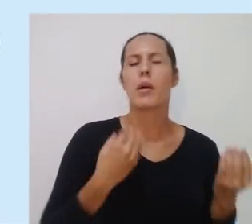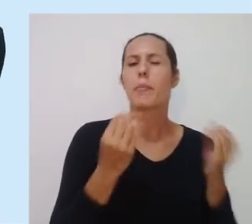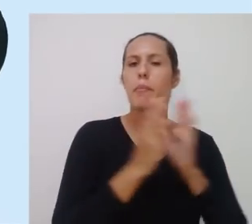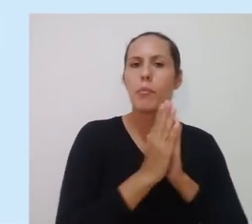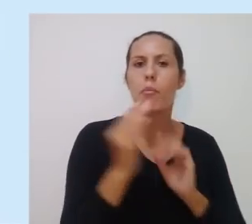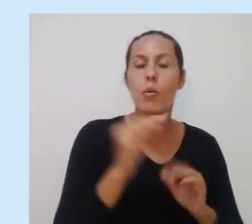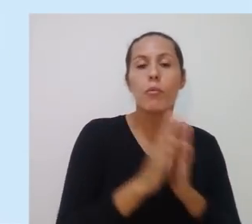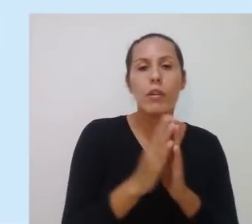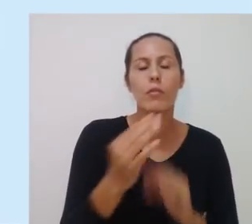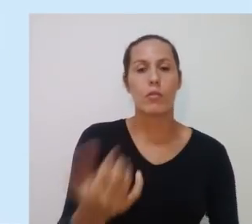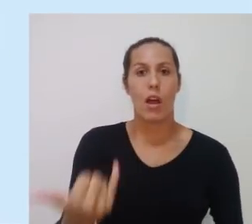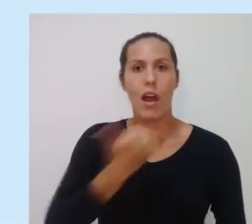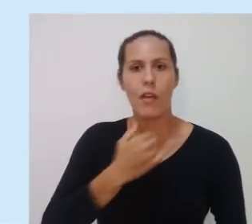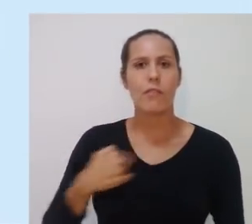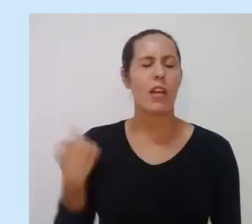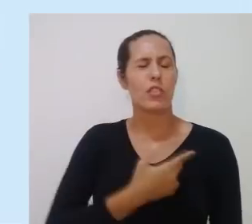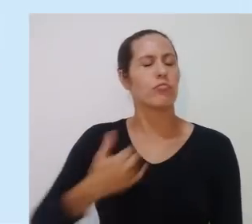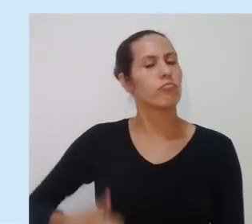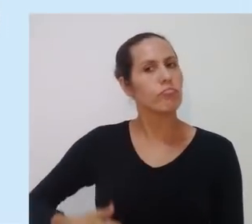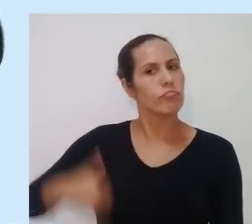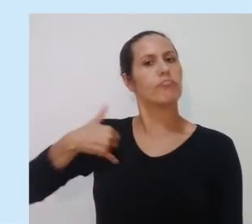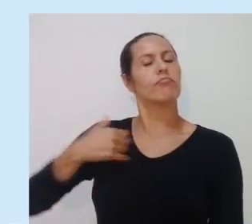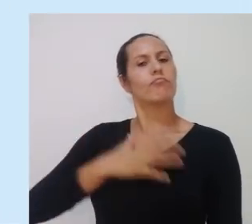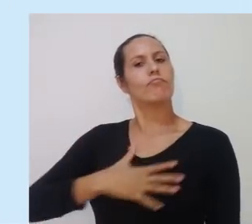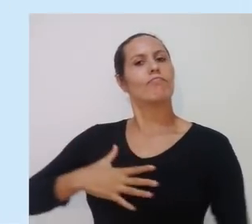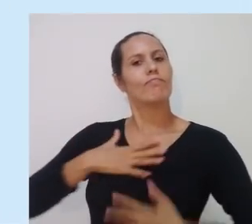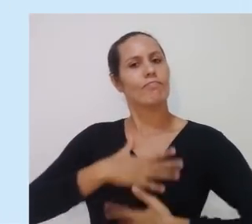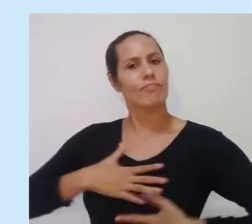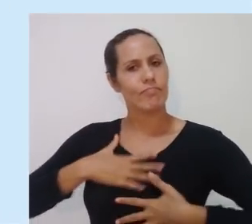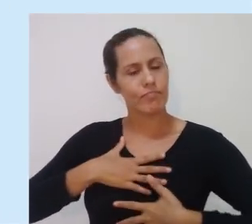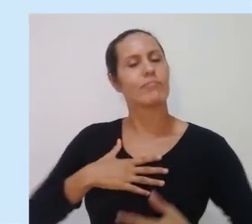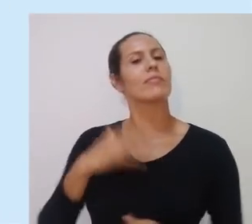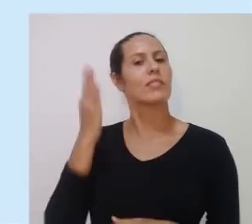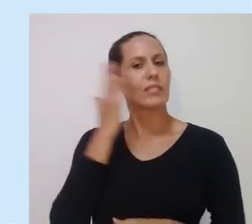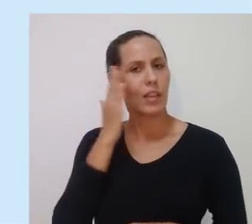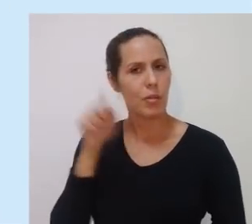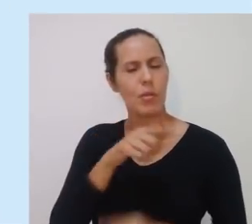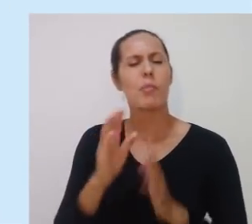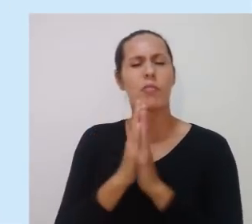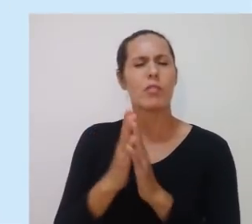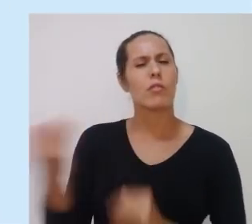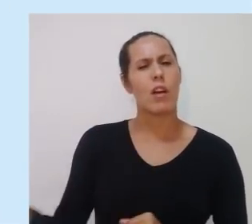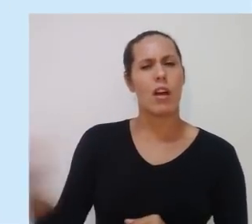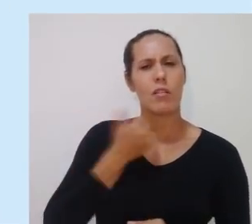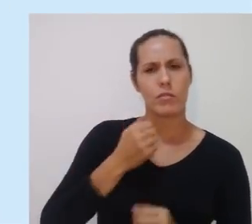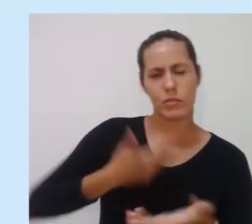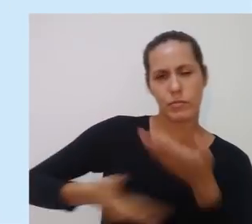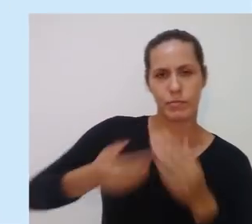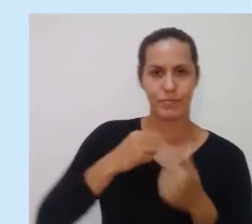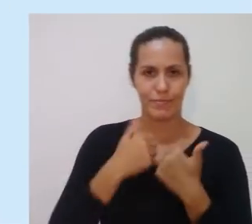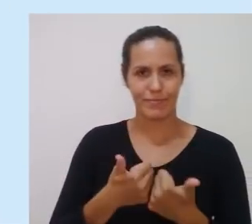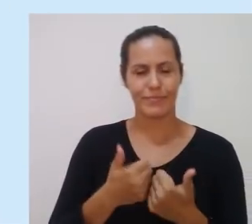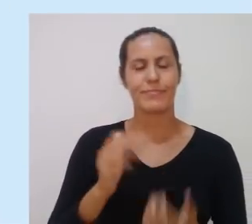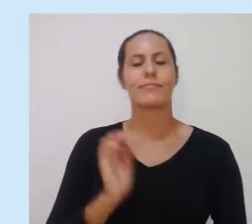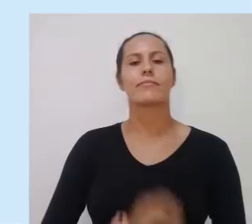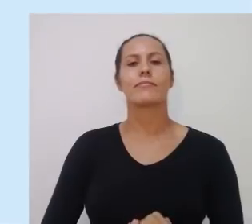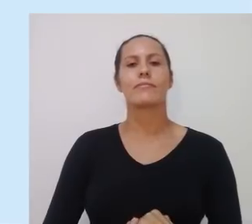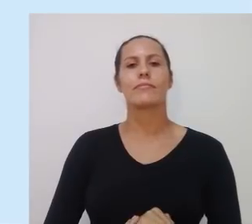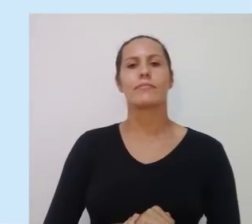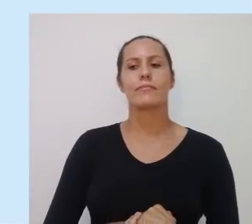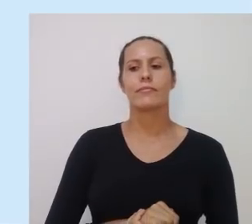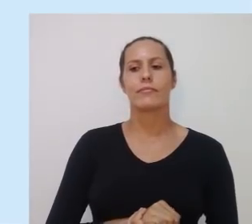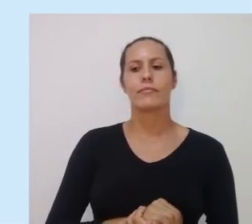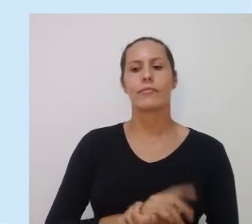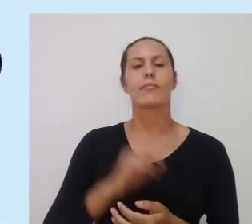final de semana, à noite, enfim, deixa um recado para nós ficaremos muito satisfeitos em saber disso.